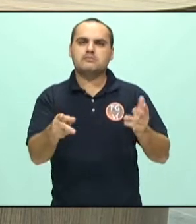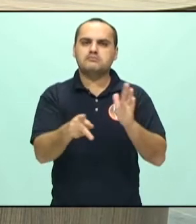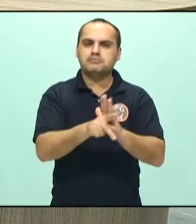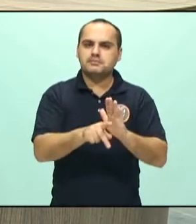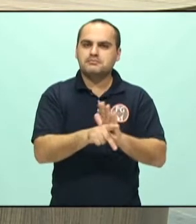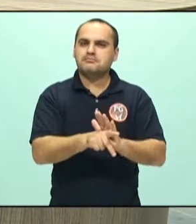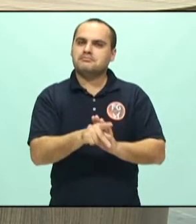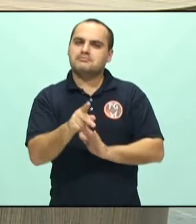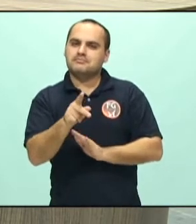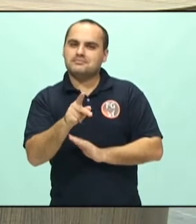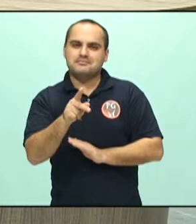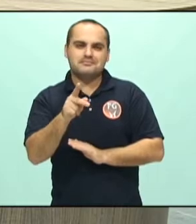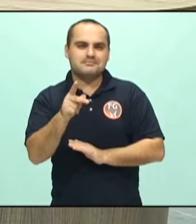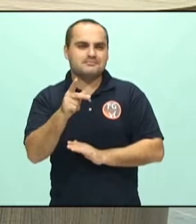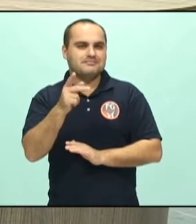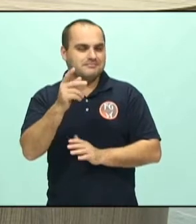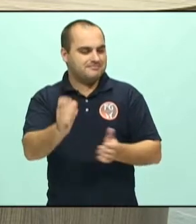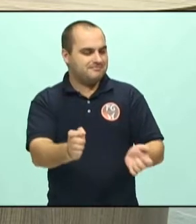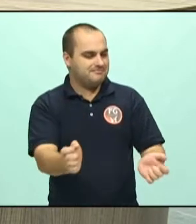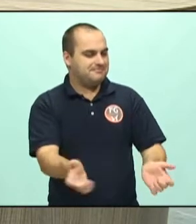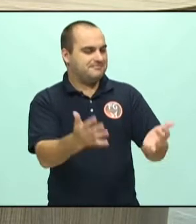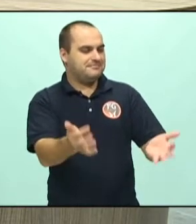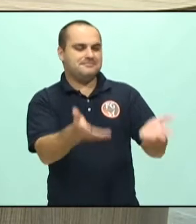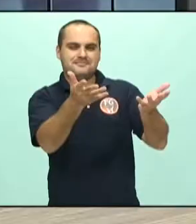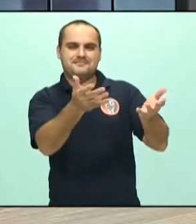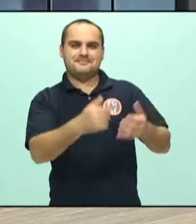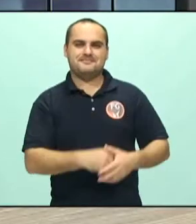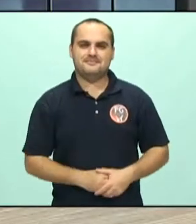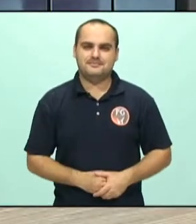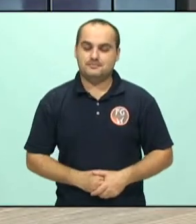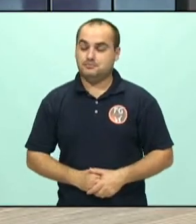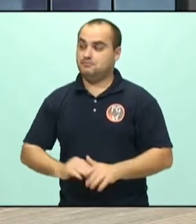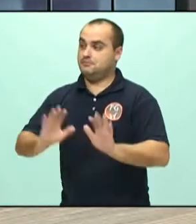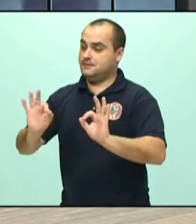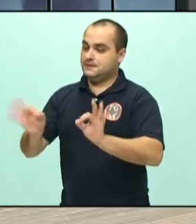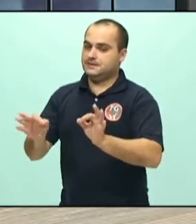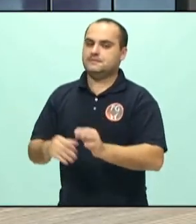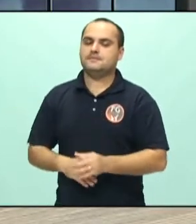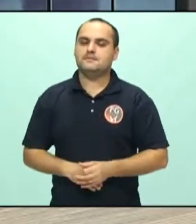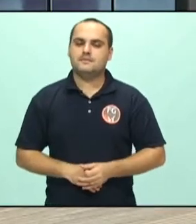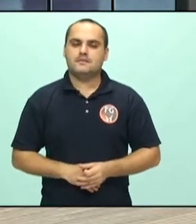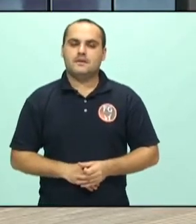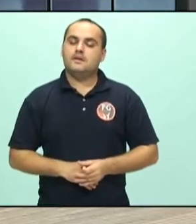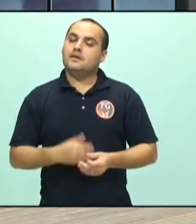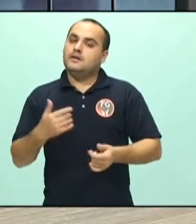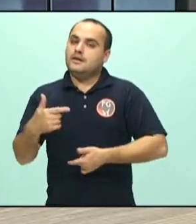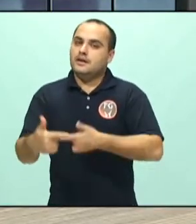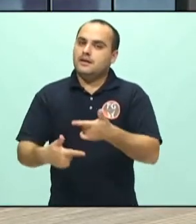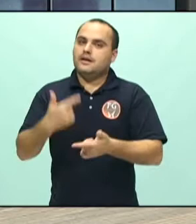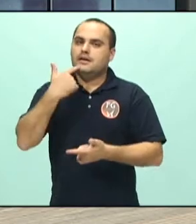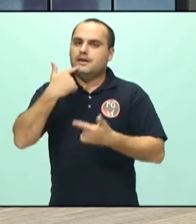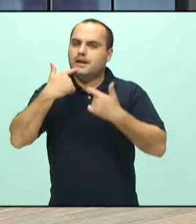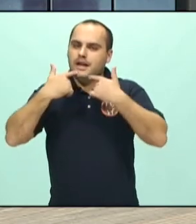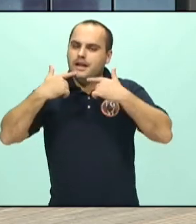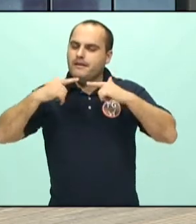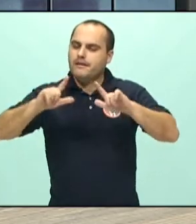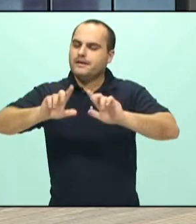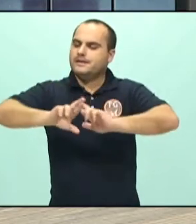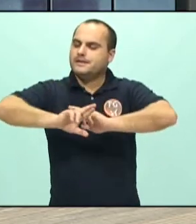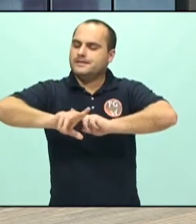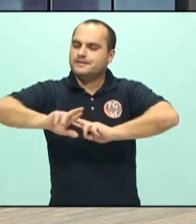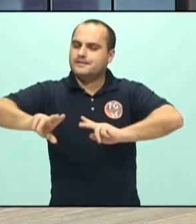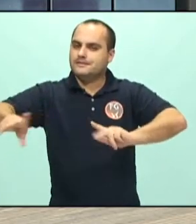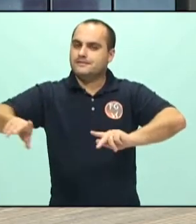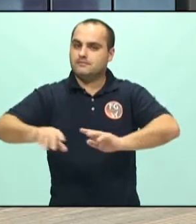de forma eficaz para as crianças? O diferencial é esse trabalho com as diferentes linguagens, né? É a